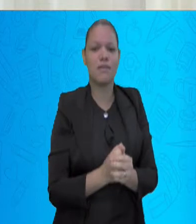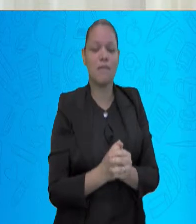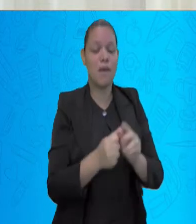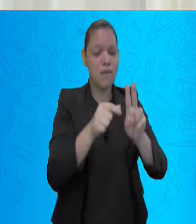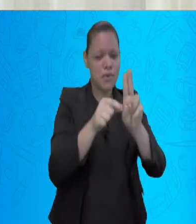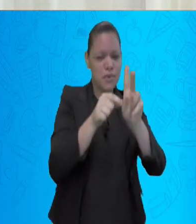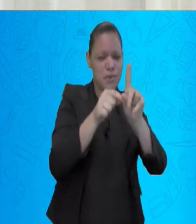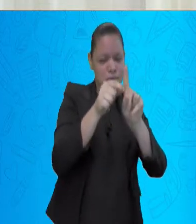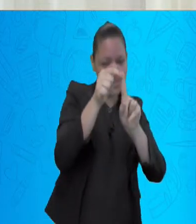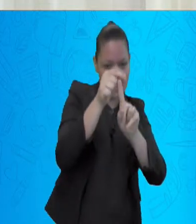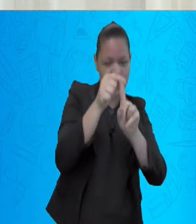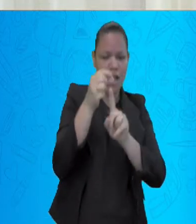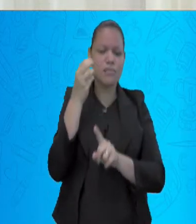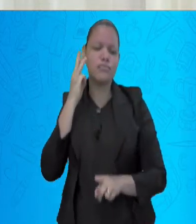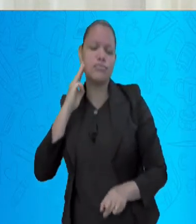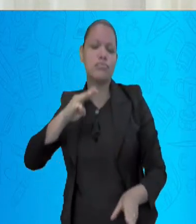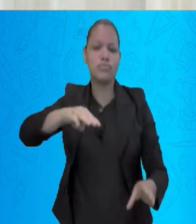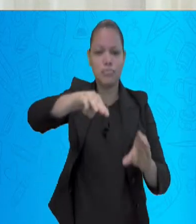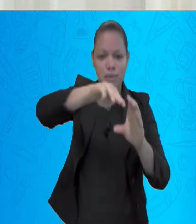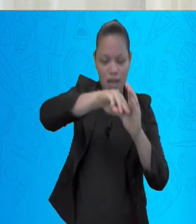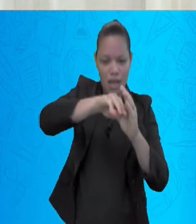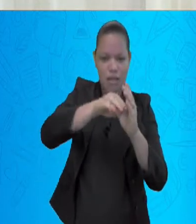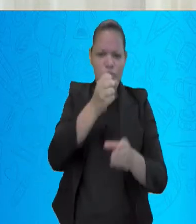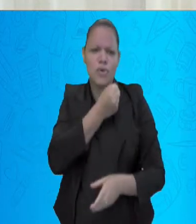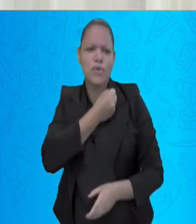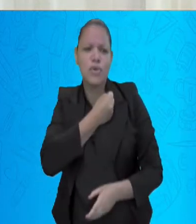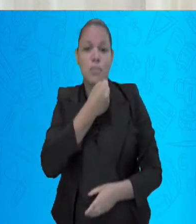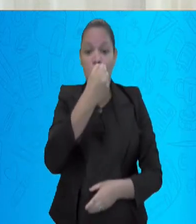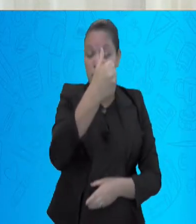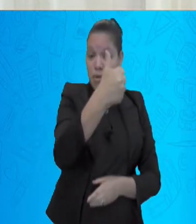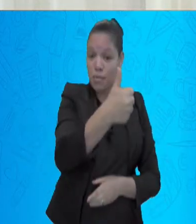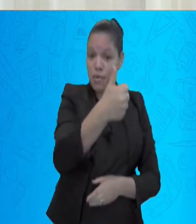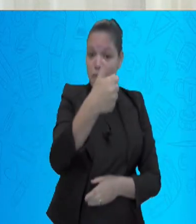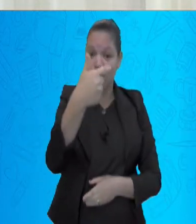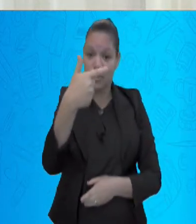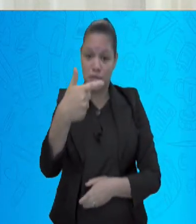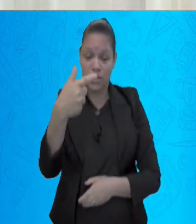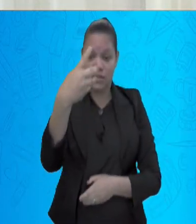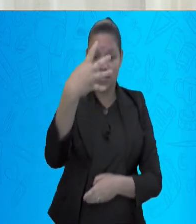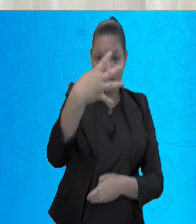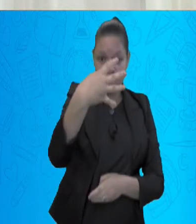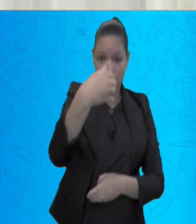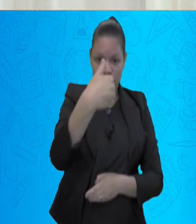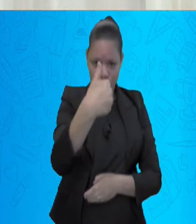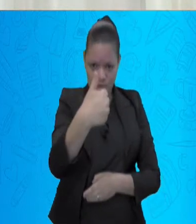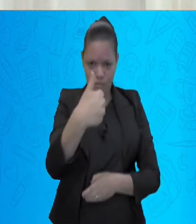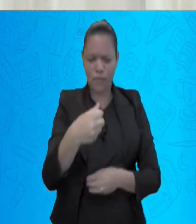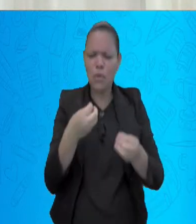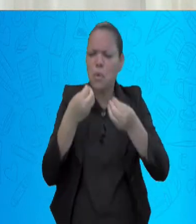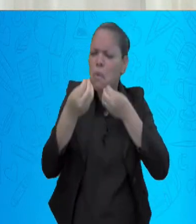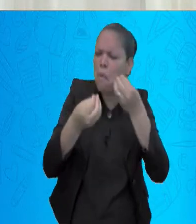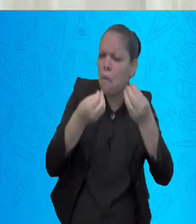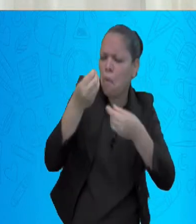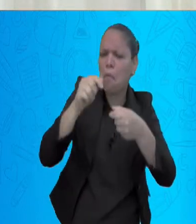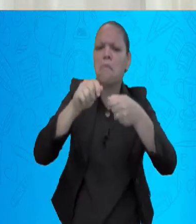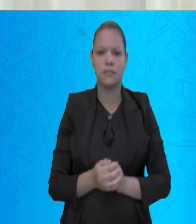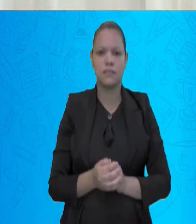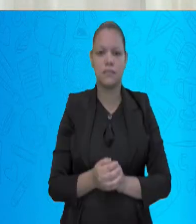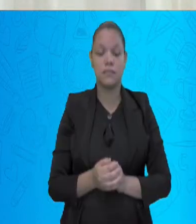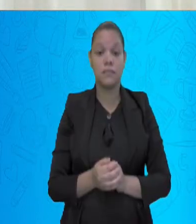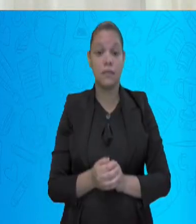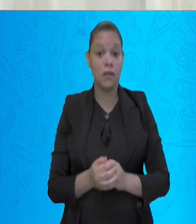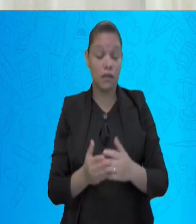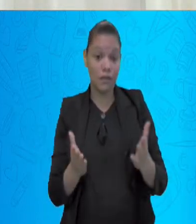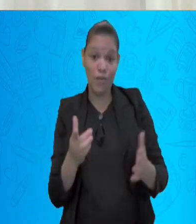tenho o número 1241. Como a gente faz essa representação com o material dourado? Vamos lá. Então,